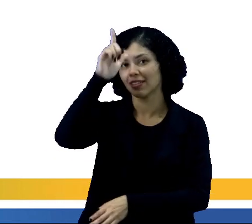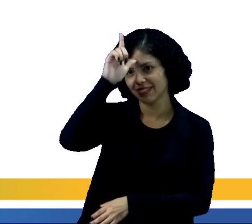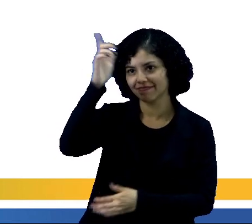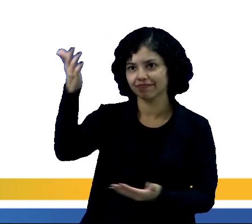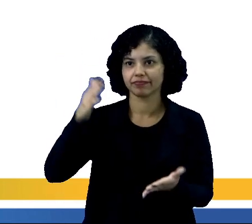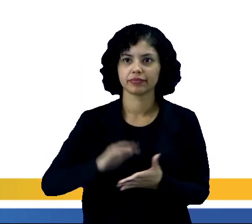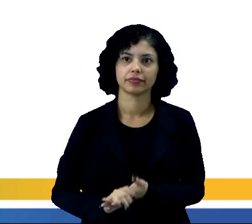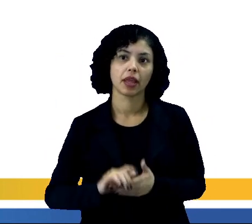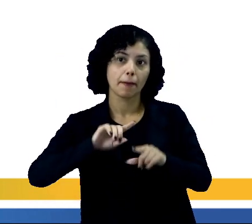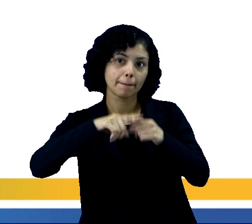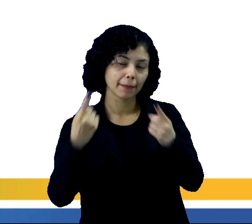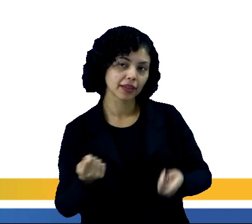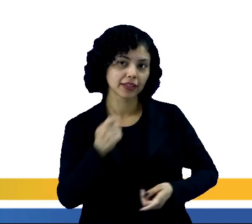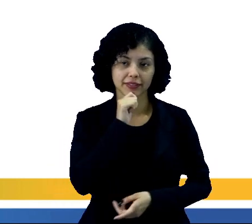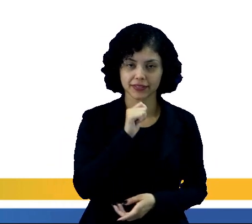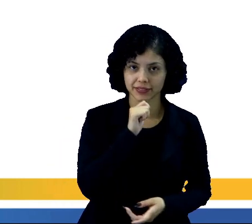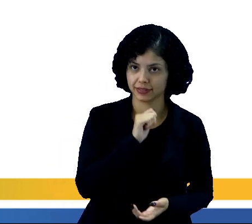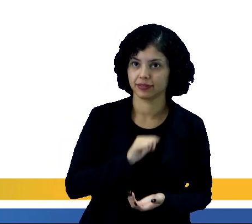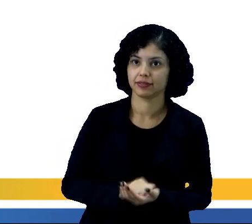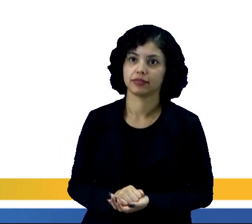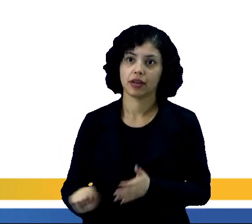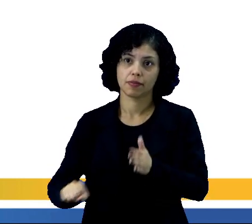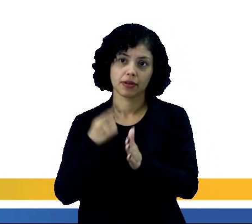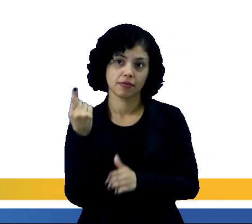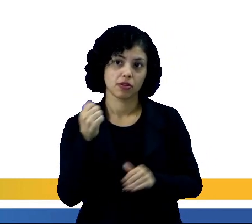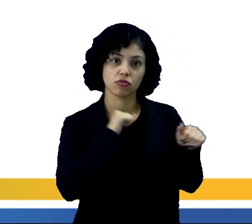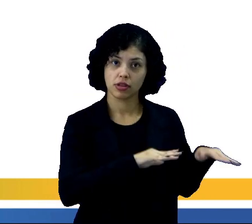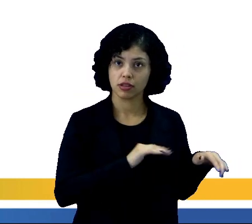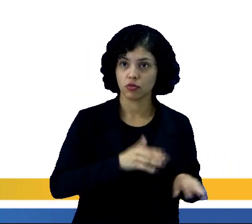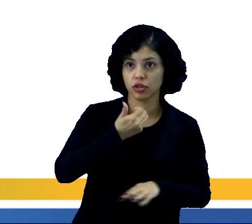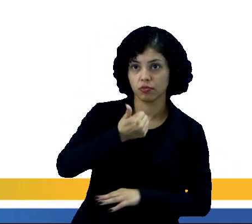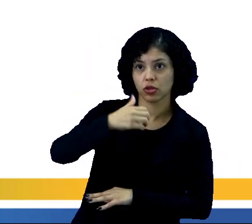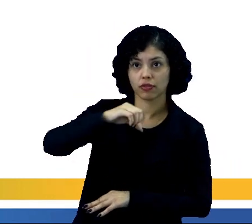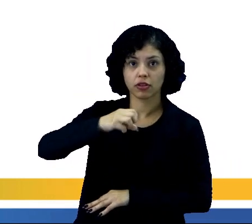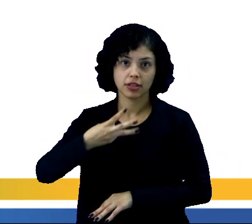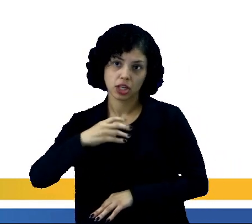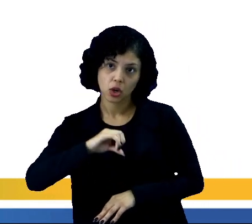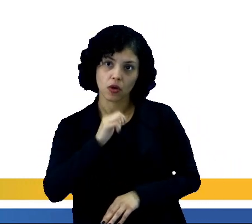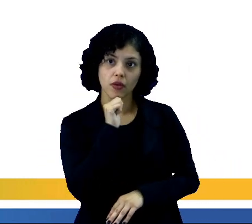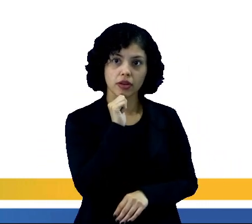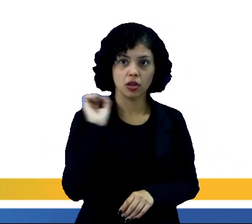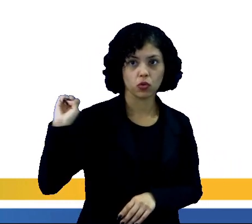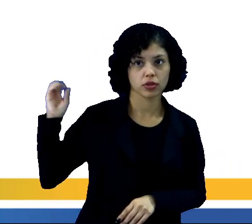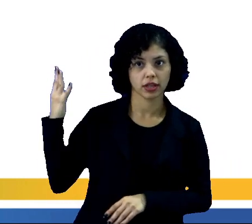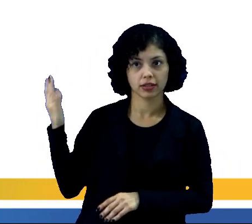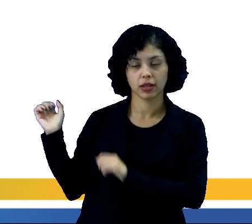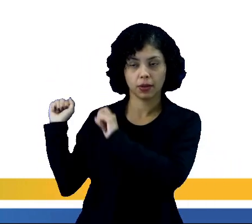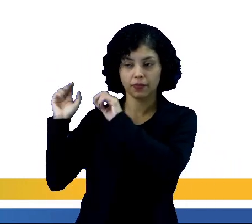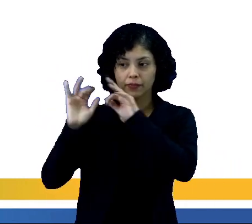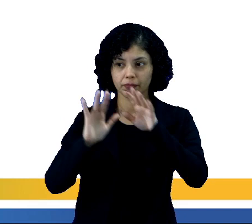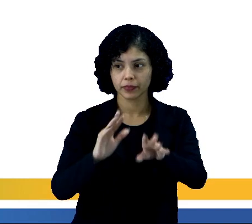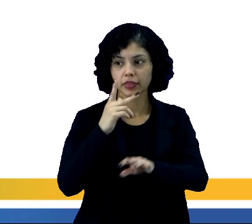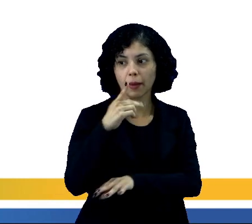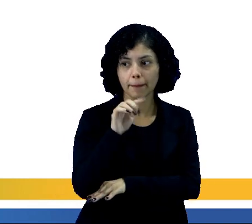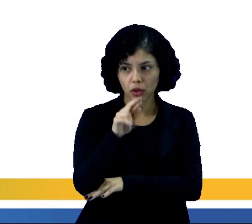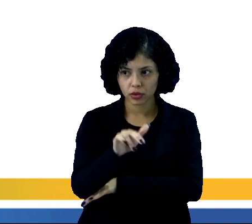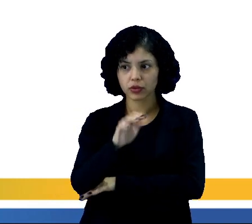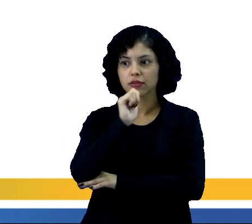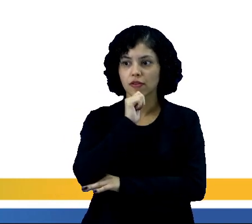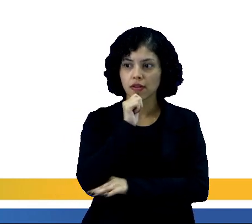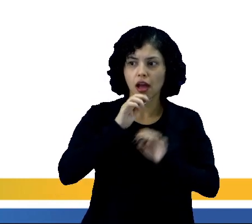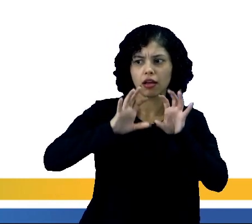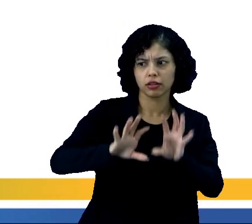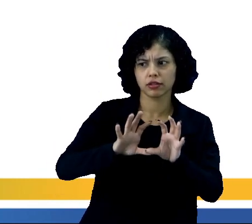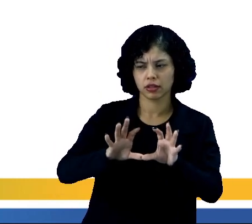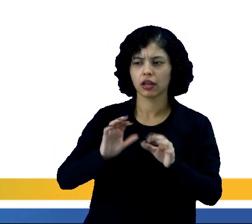alemães. Mas, no dia 1º de setembro de 1939, acontece a invasão da Polônia. Então,